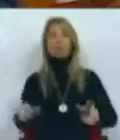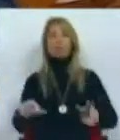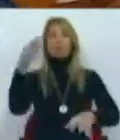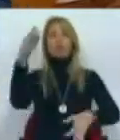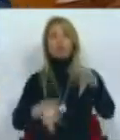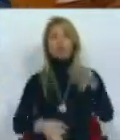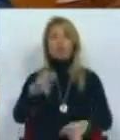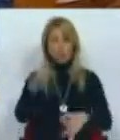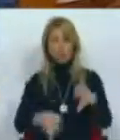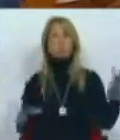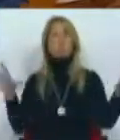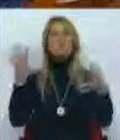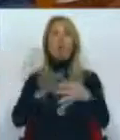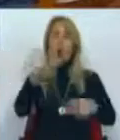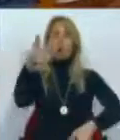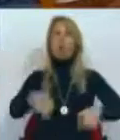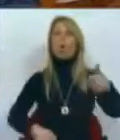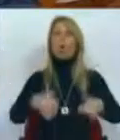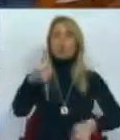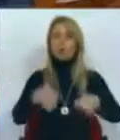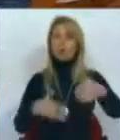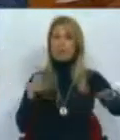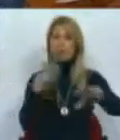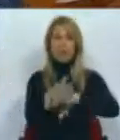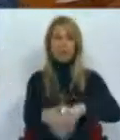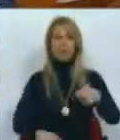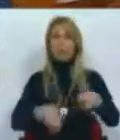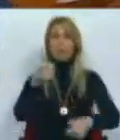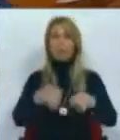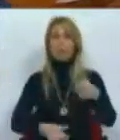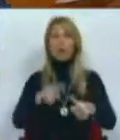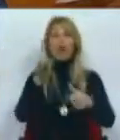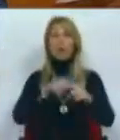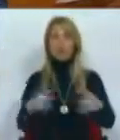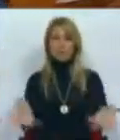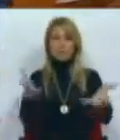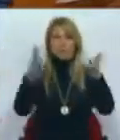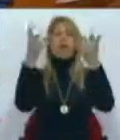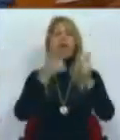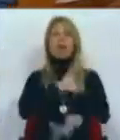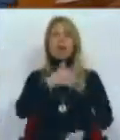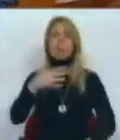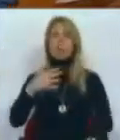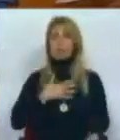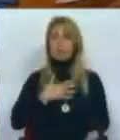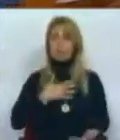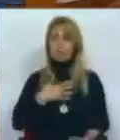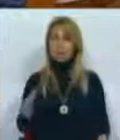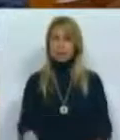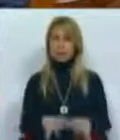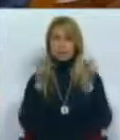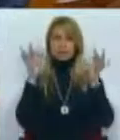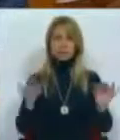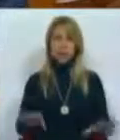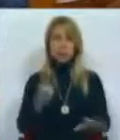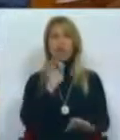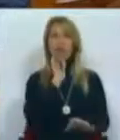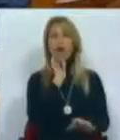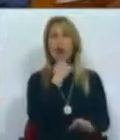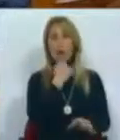impacto direto na competitividade e na revitalização das empresas, começou o caso do Código